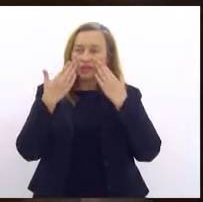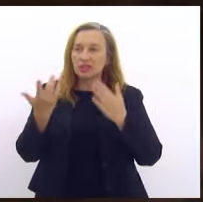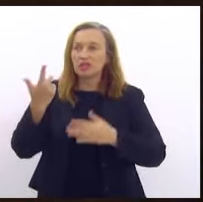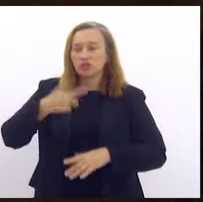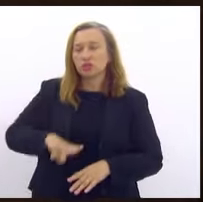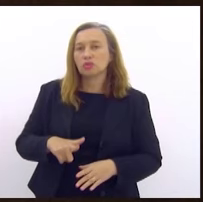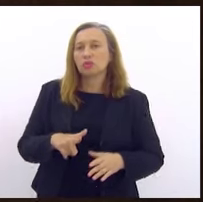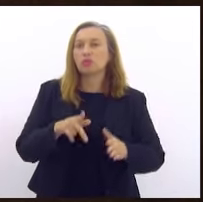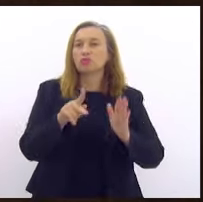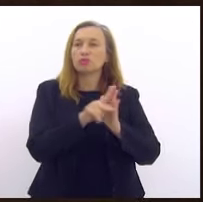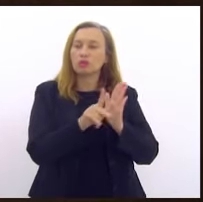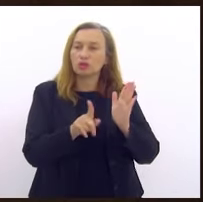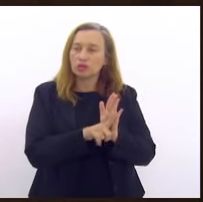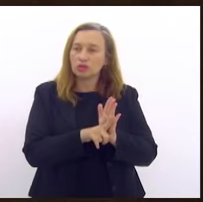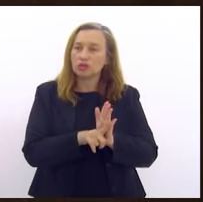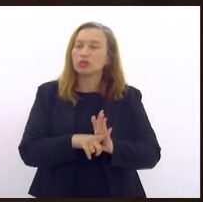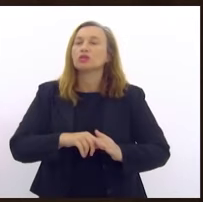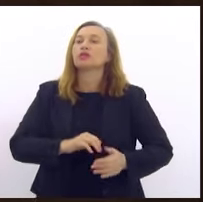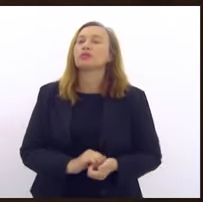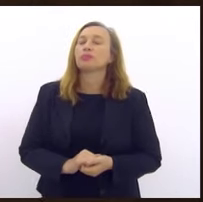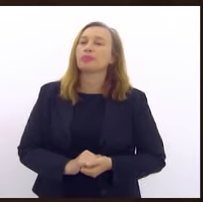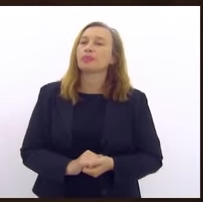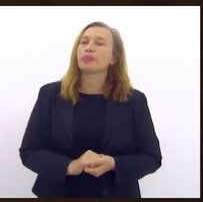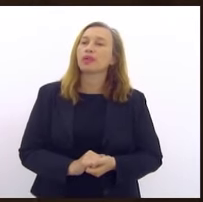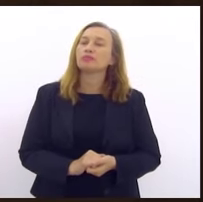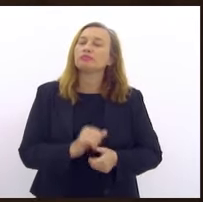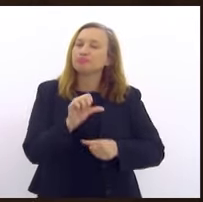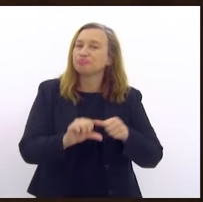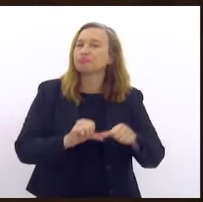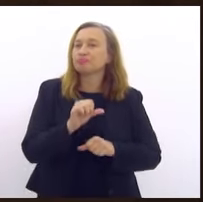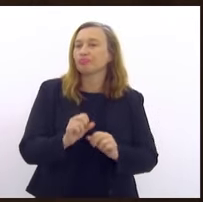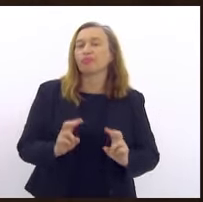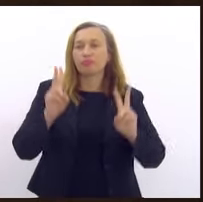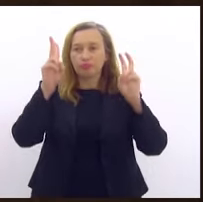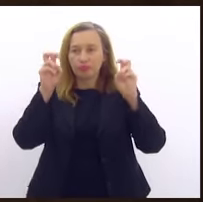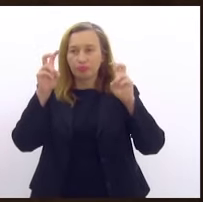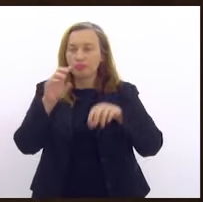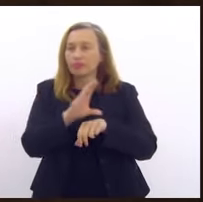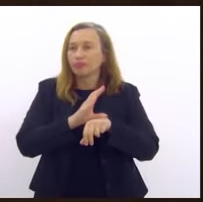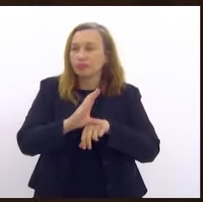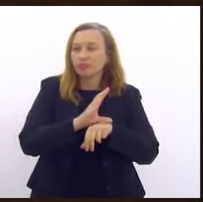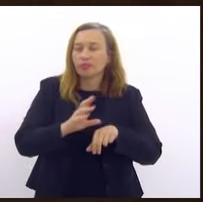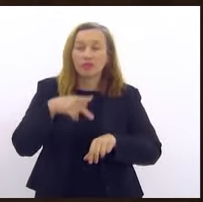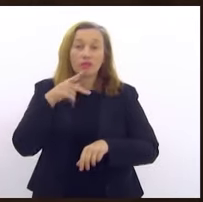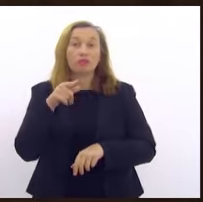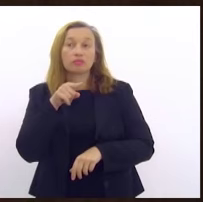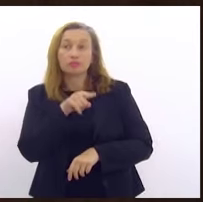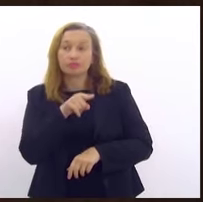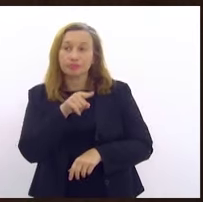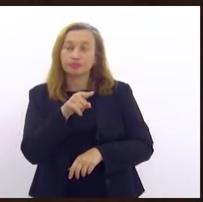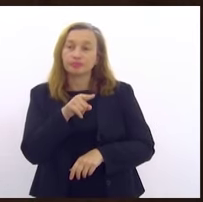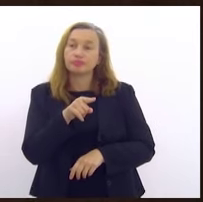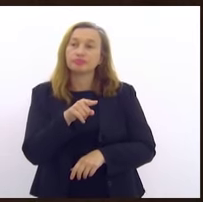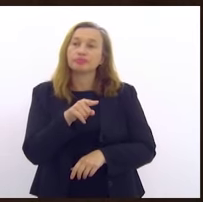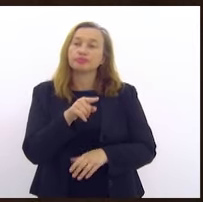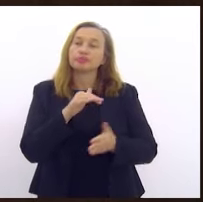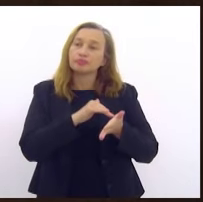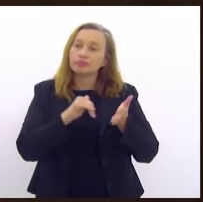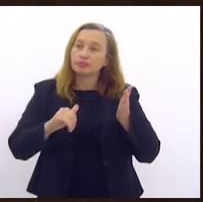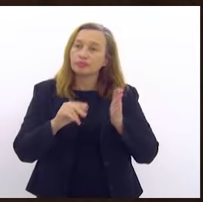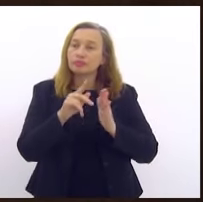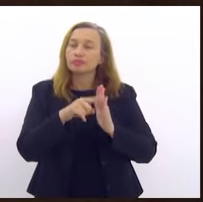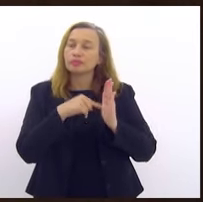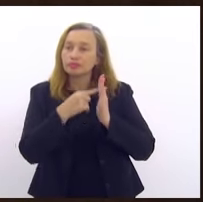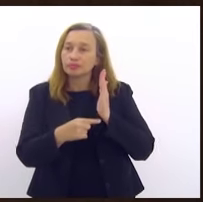análise, submeter às cortes superiores para tentar mudar a questão da constitucionalidade, dizer que nessa derrubada de vetos